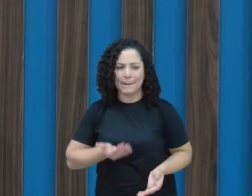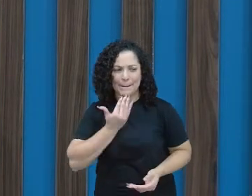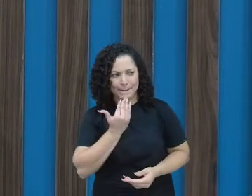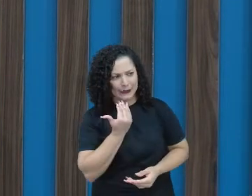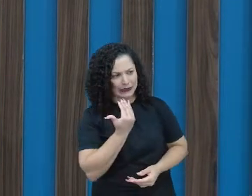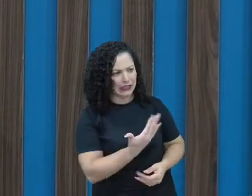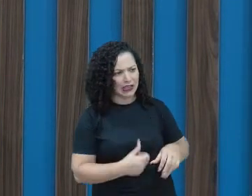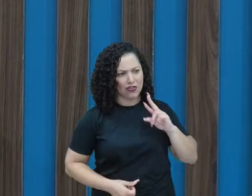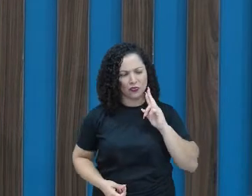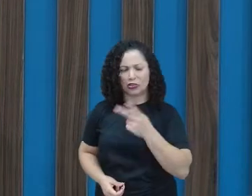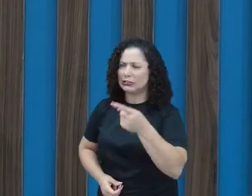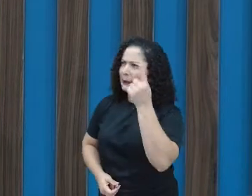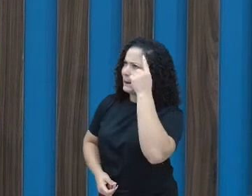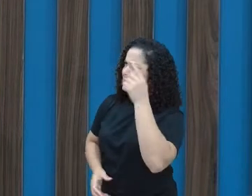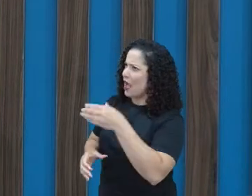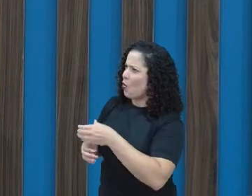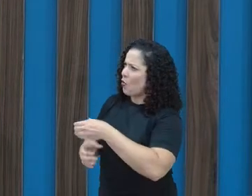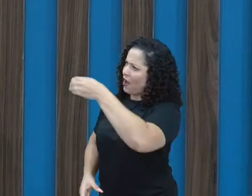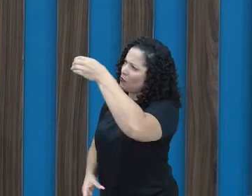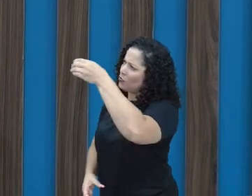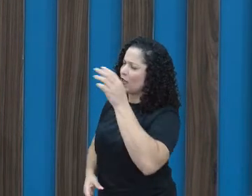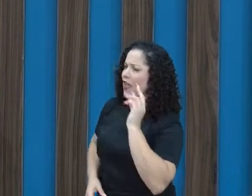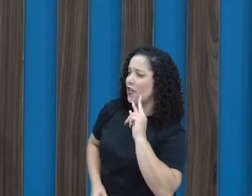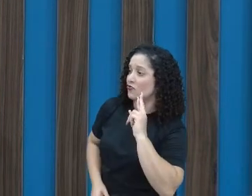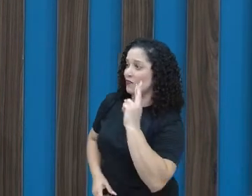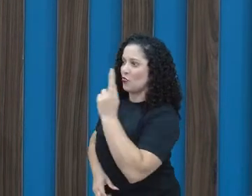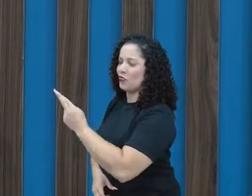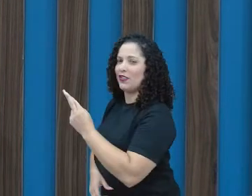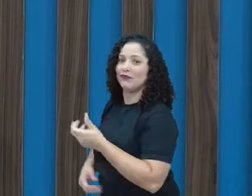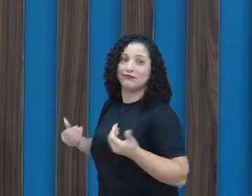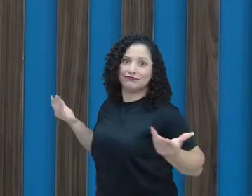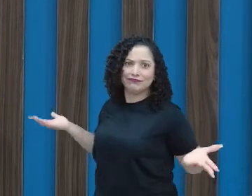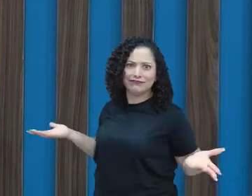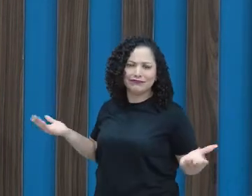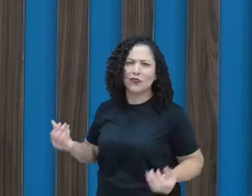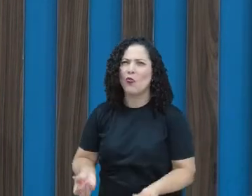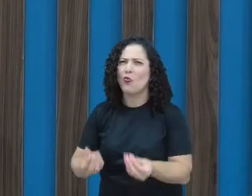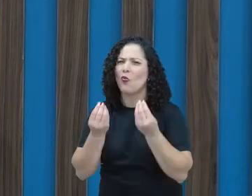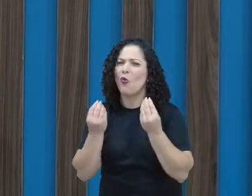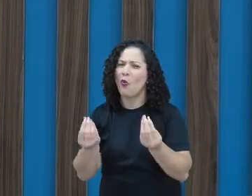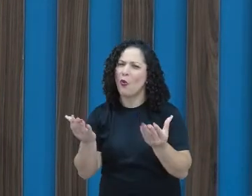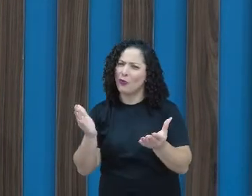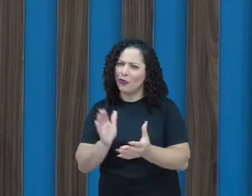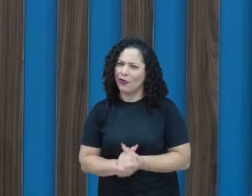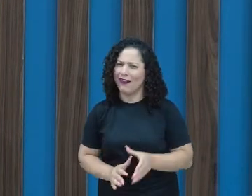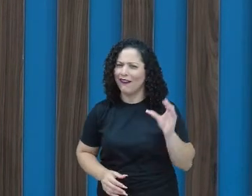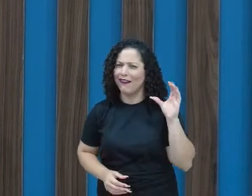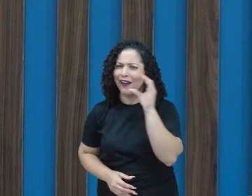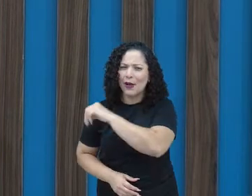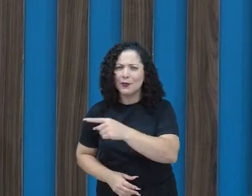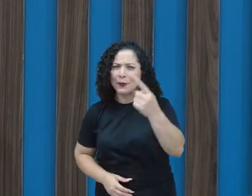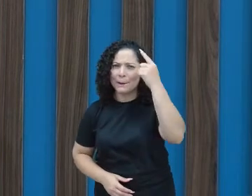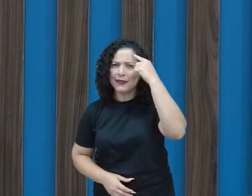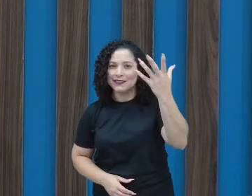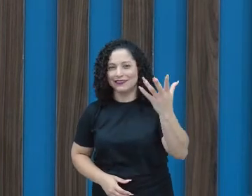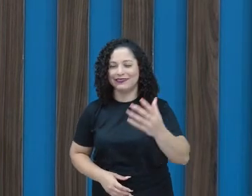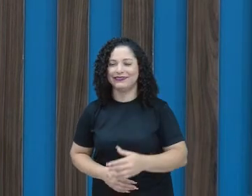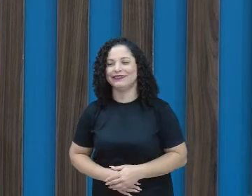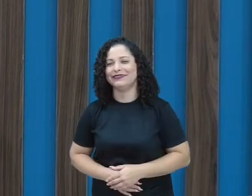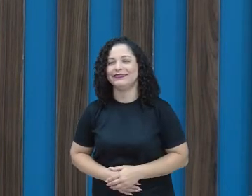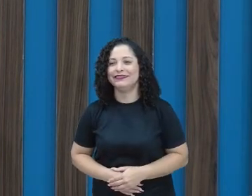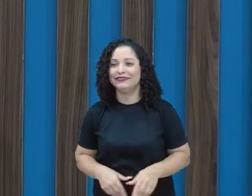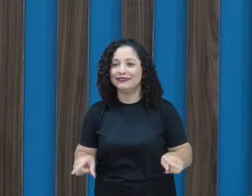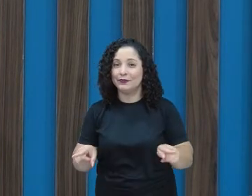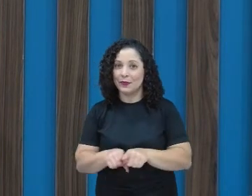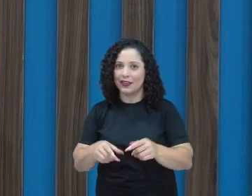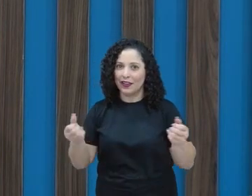coisa, ele vai, pensa em cabo, aí cabo de vassoura, fala vassoura. Gente, é uma coisa, viu? A outra, ó.